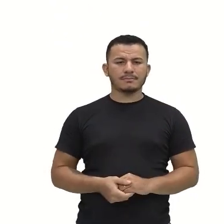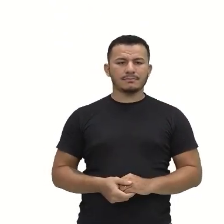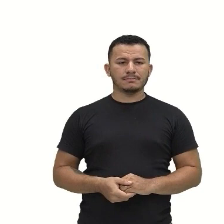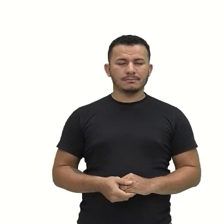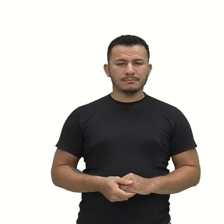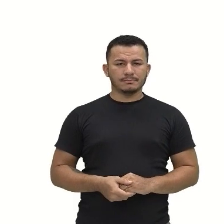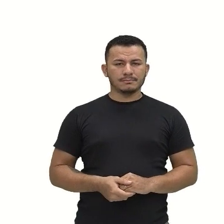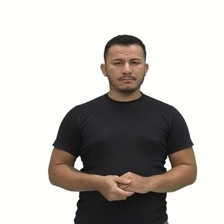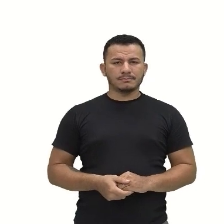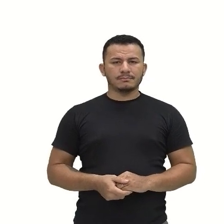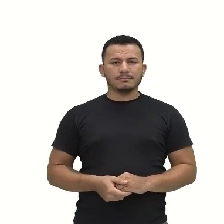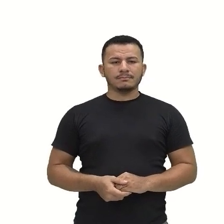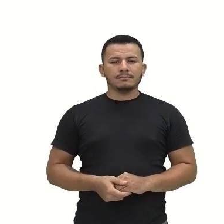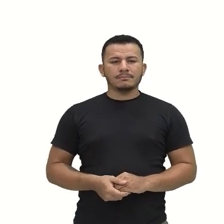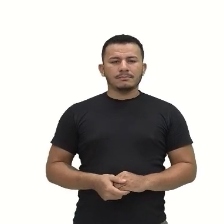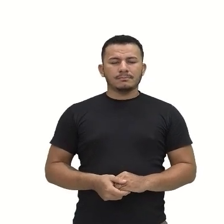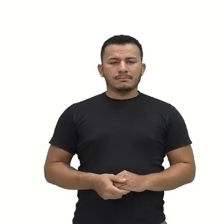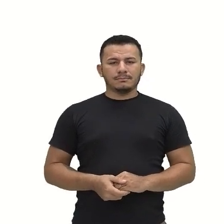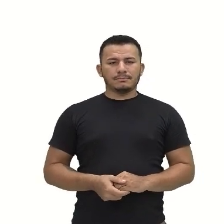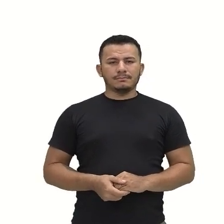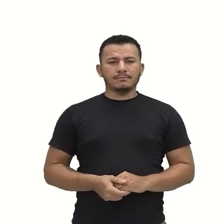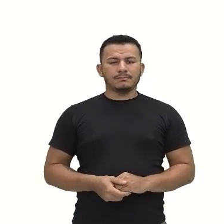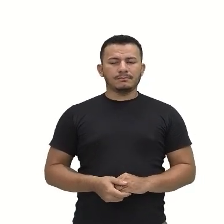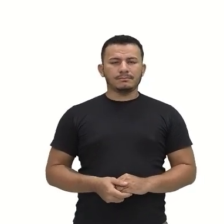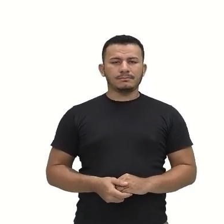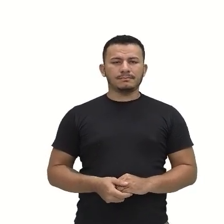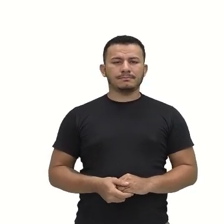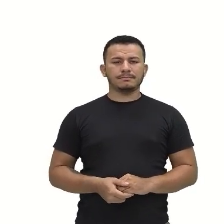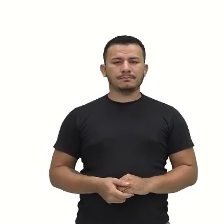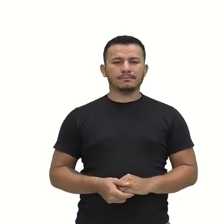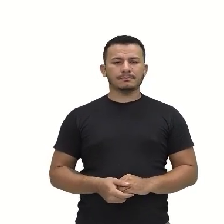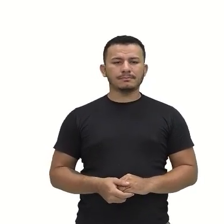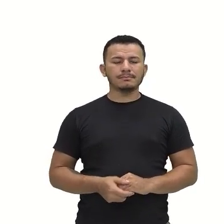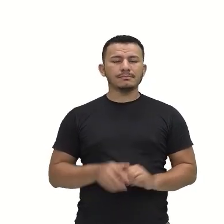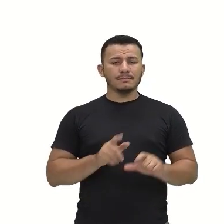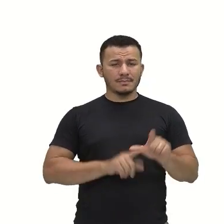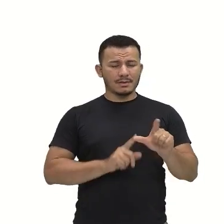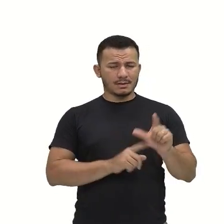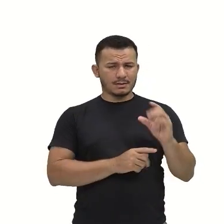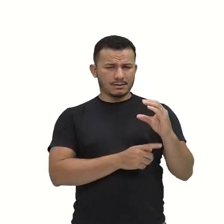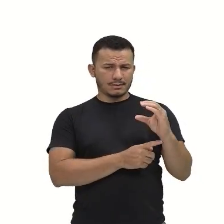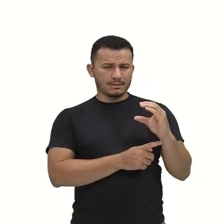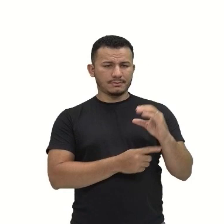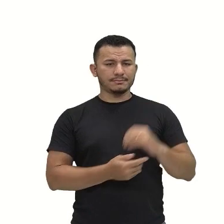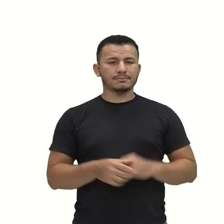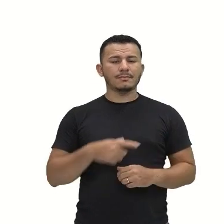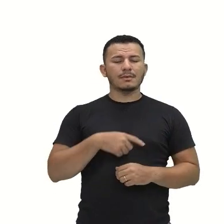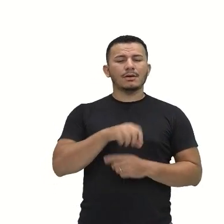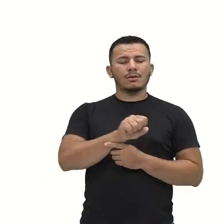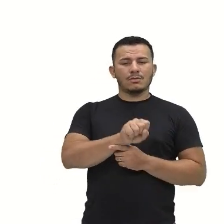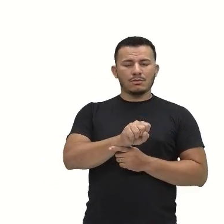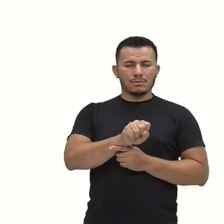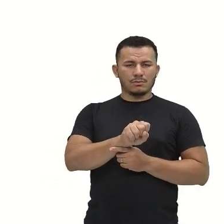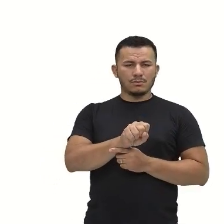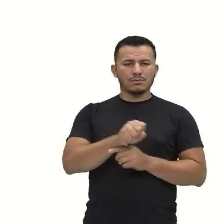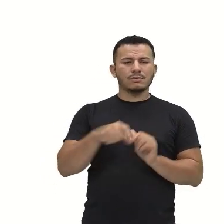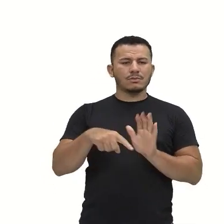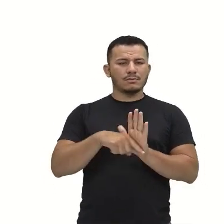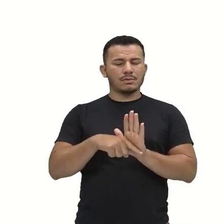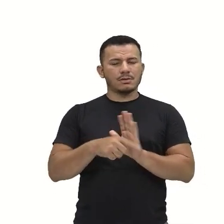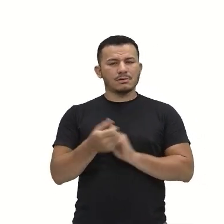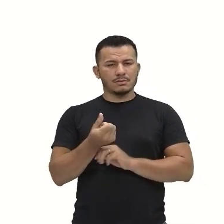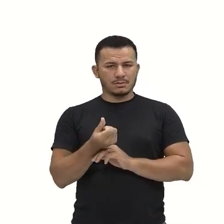letra C, olha o que nós temos. Letra C eu tenho, olha, 8